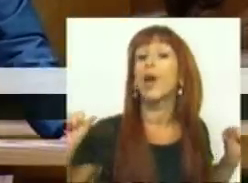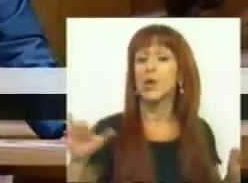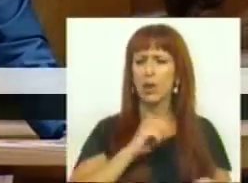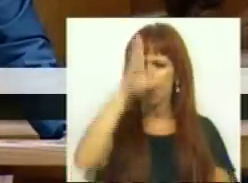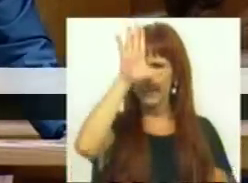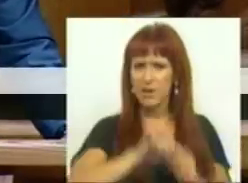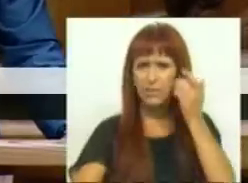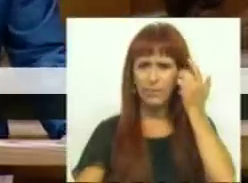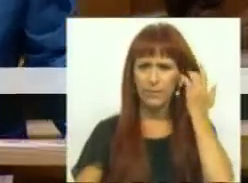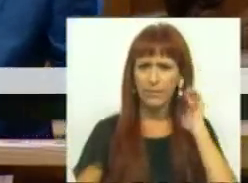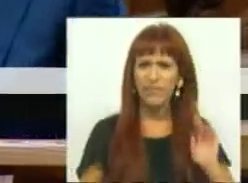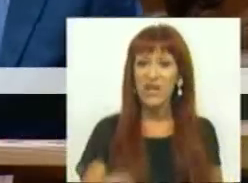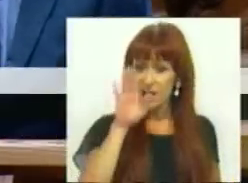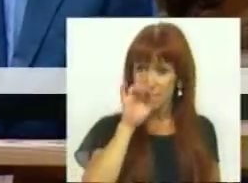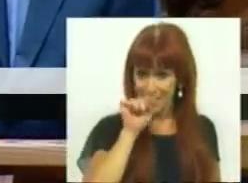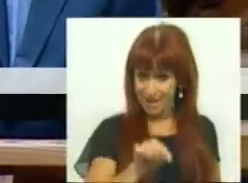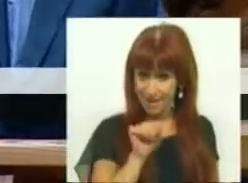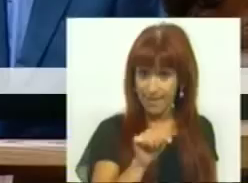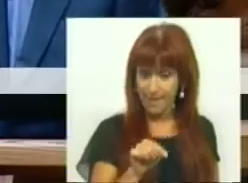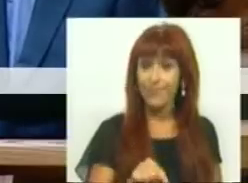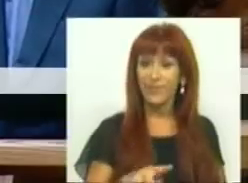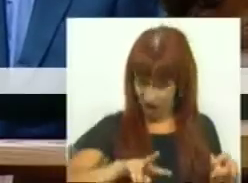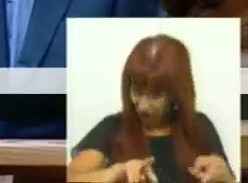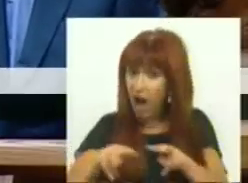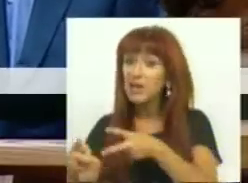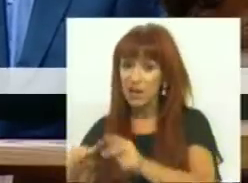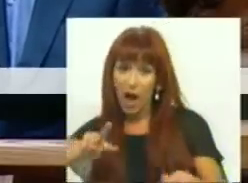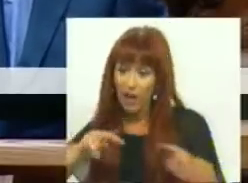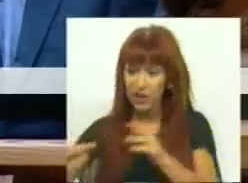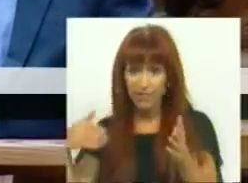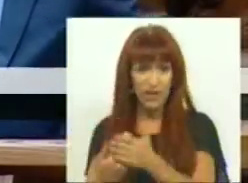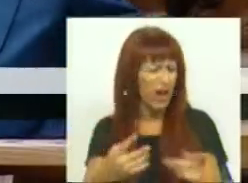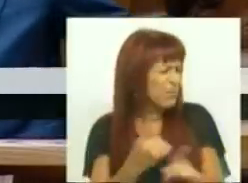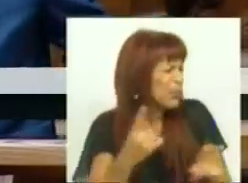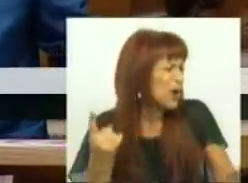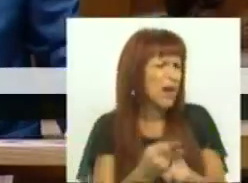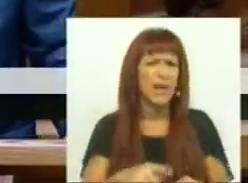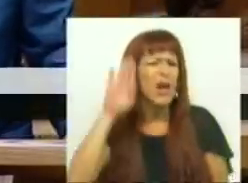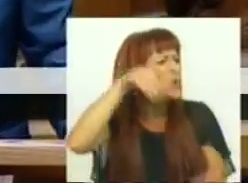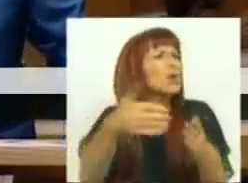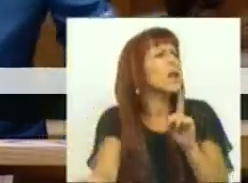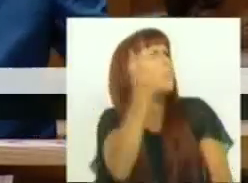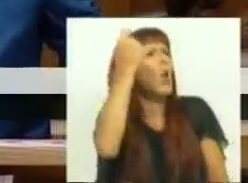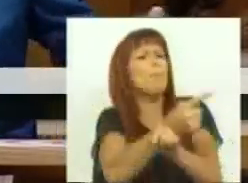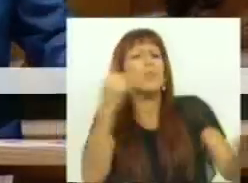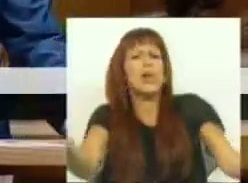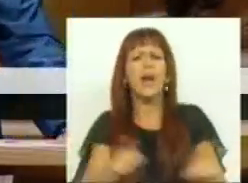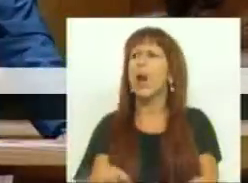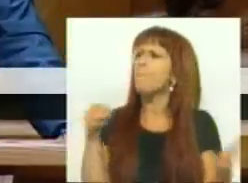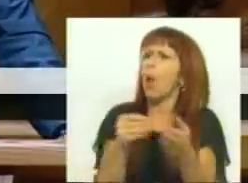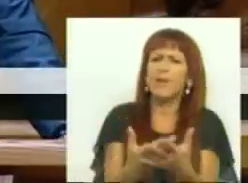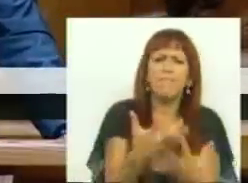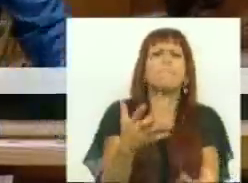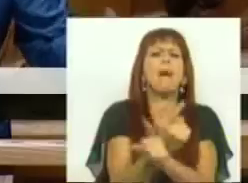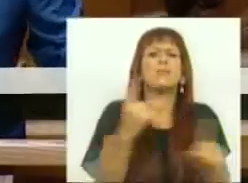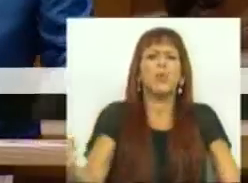Sr. Primeiro-Ministro, se esta é a alternativa, então porquê é que não resulta? Então porquê é que estamos mais